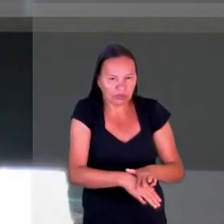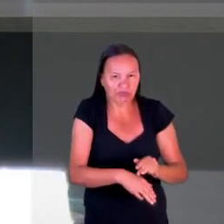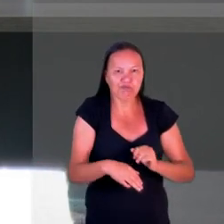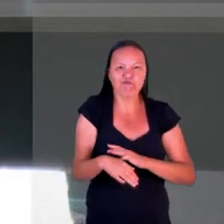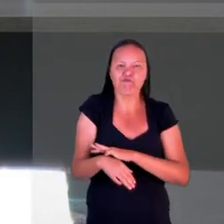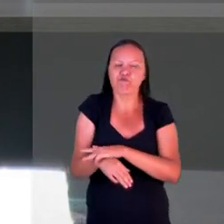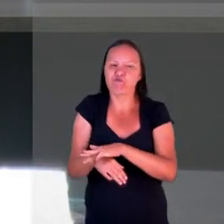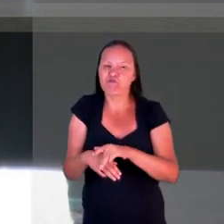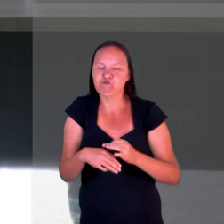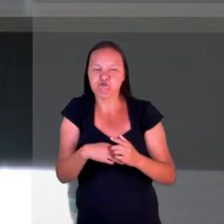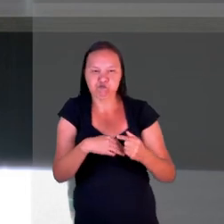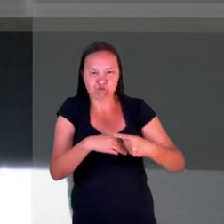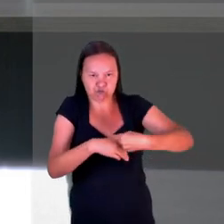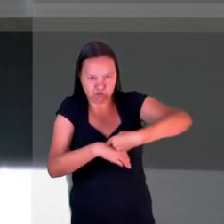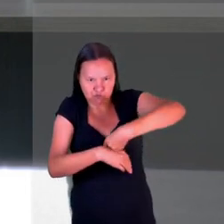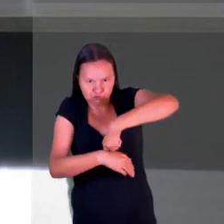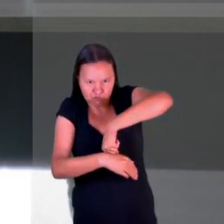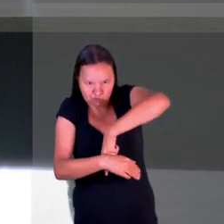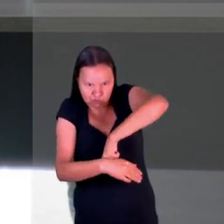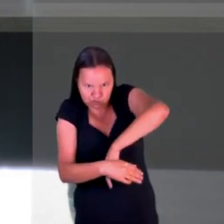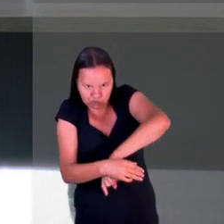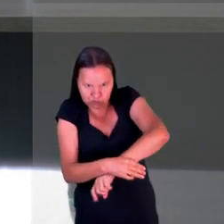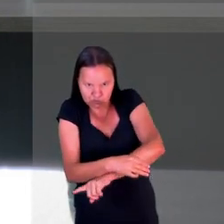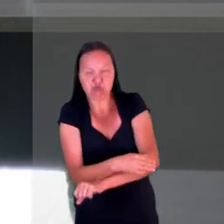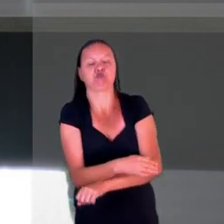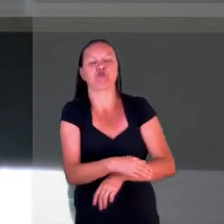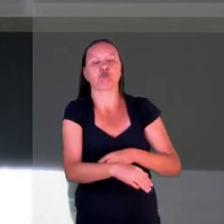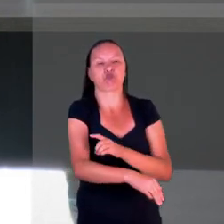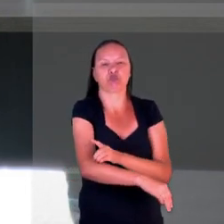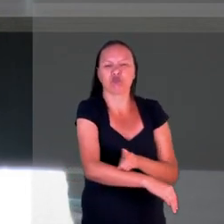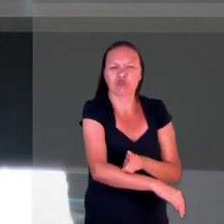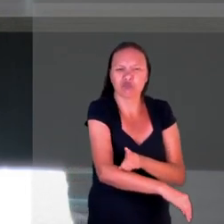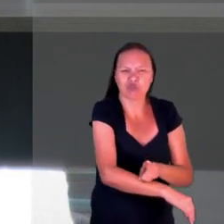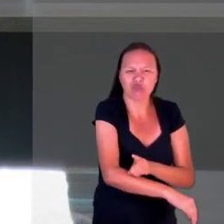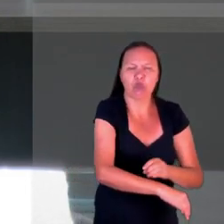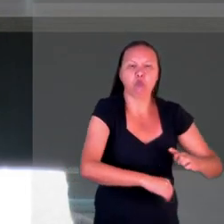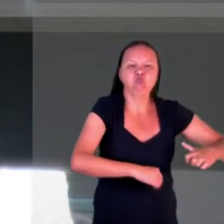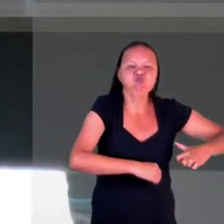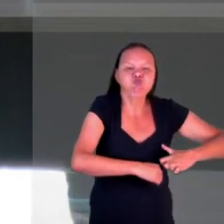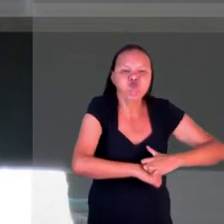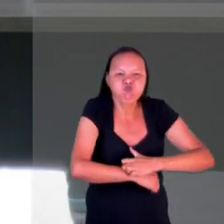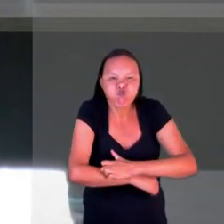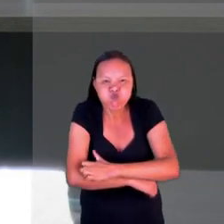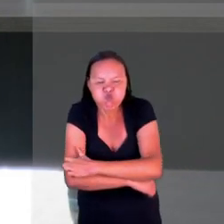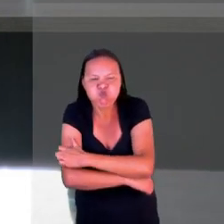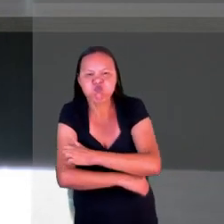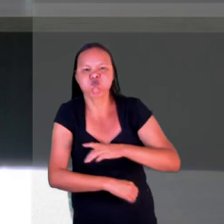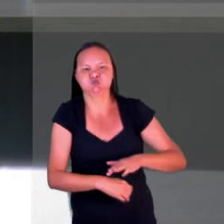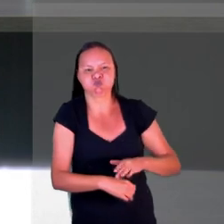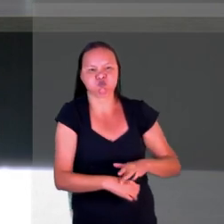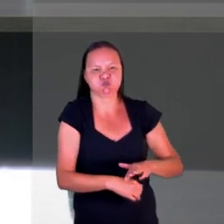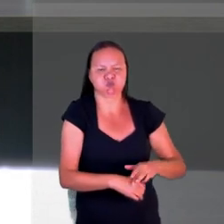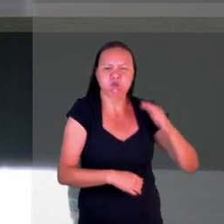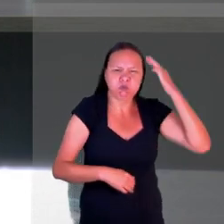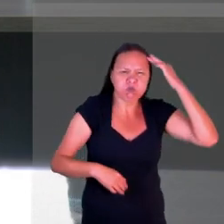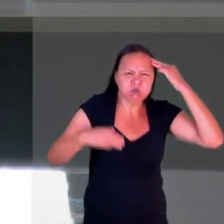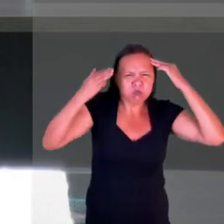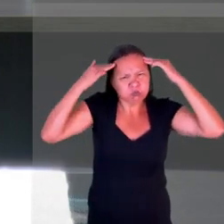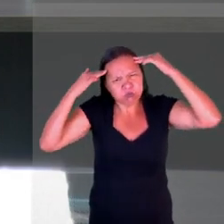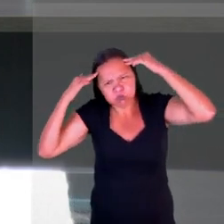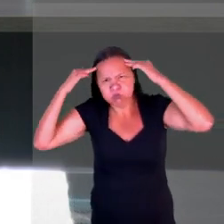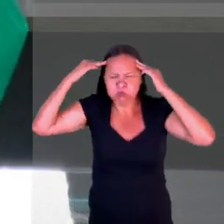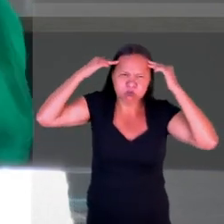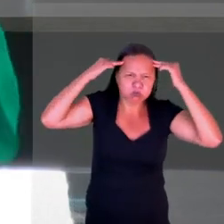transmissíveis como diabetes obesidade doenças neurológicas na